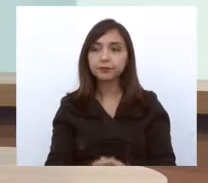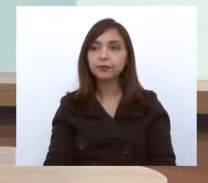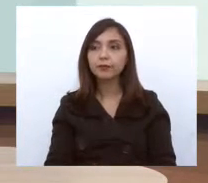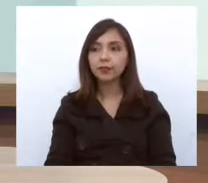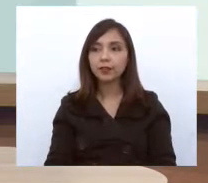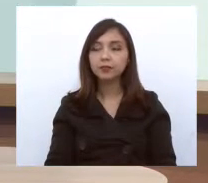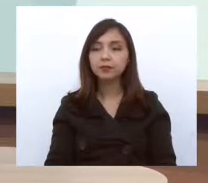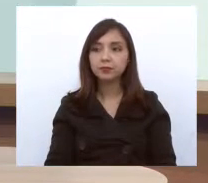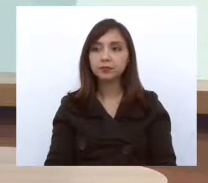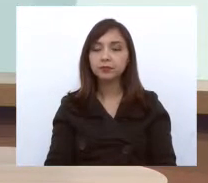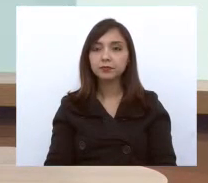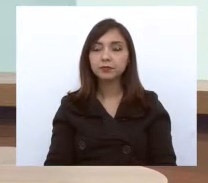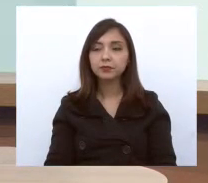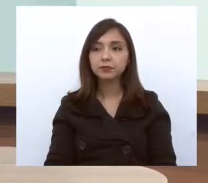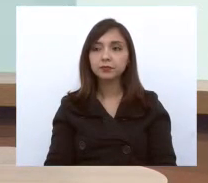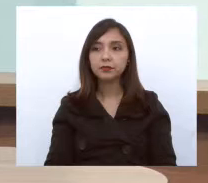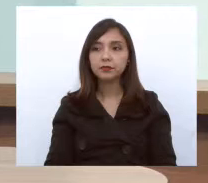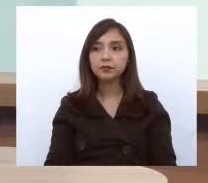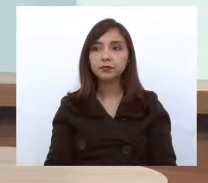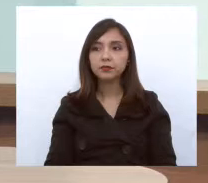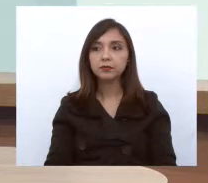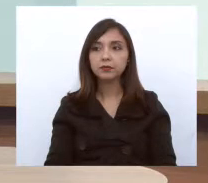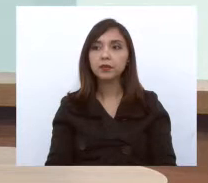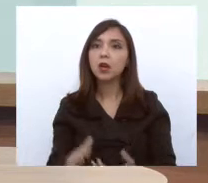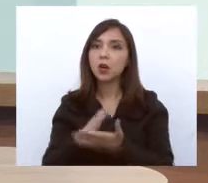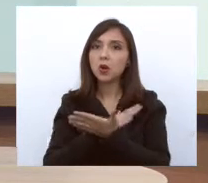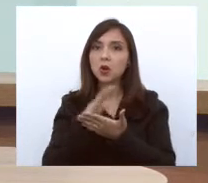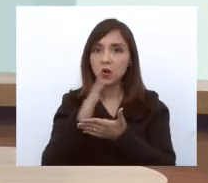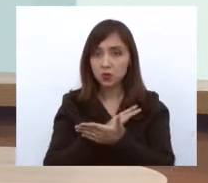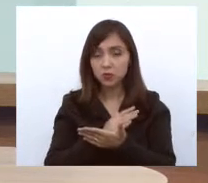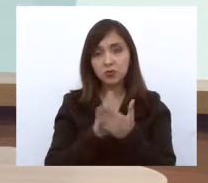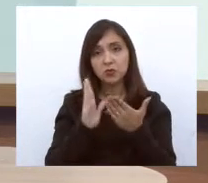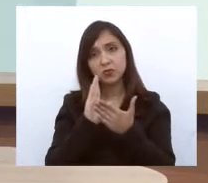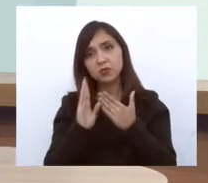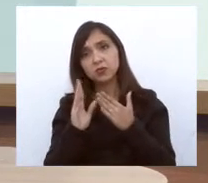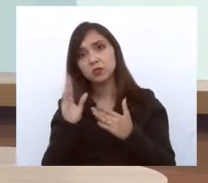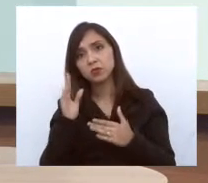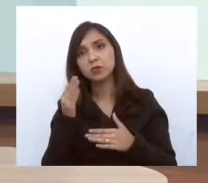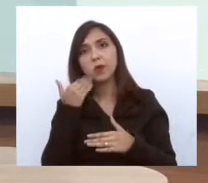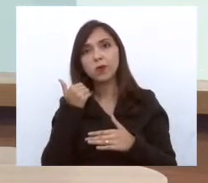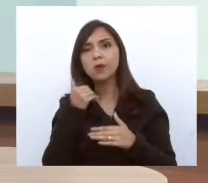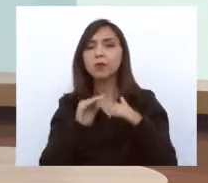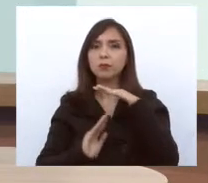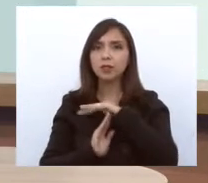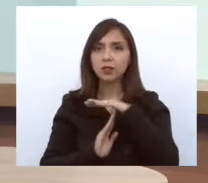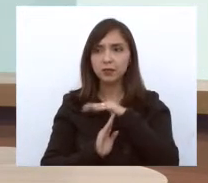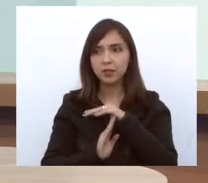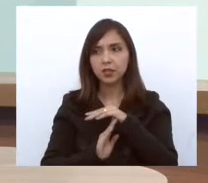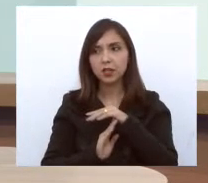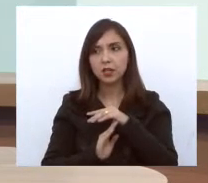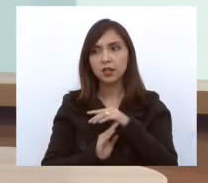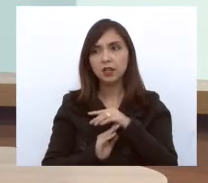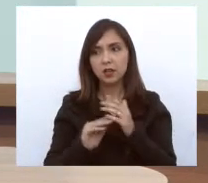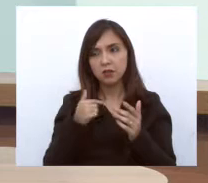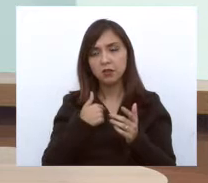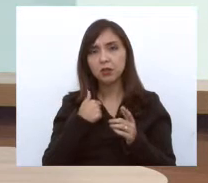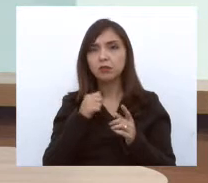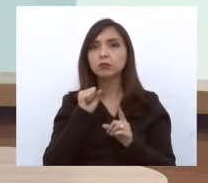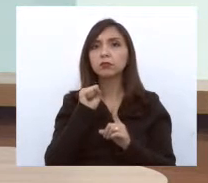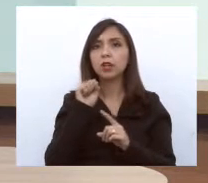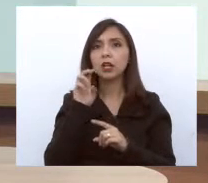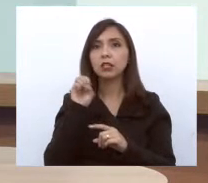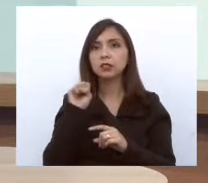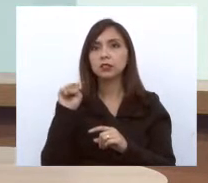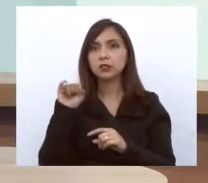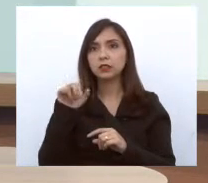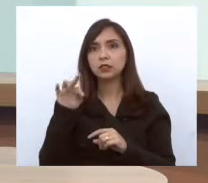Como uma pessoa de conhecimento limitado que eu sou, apesar de ser assistente social e